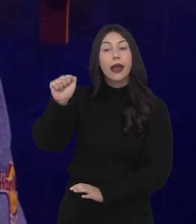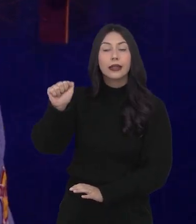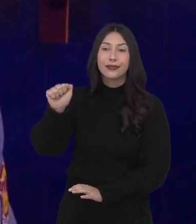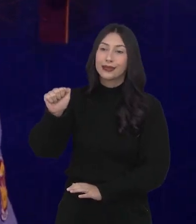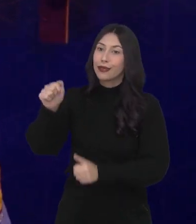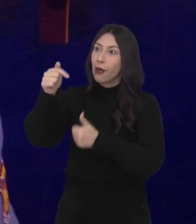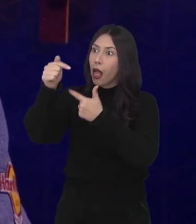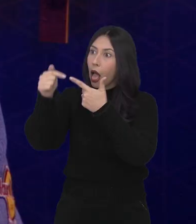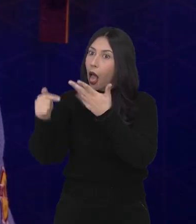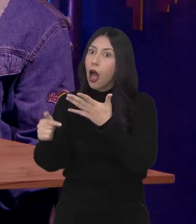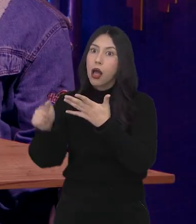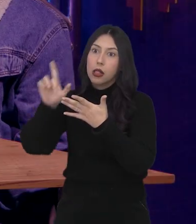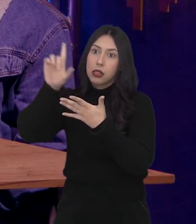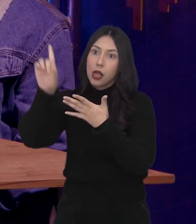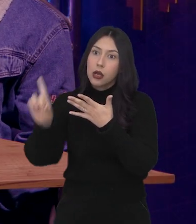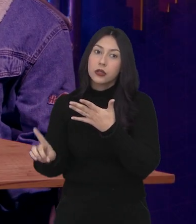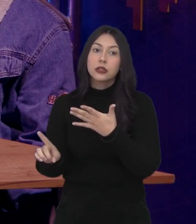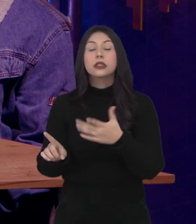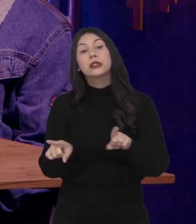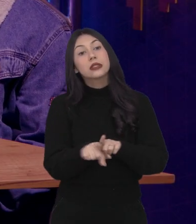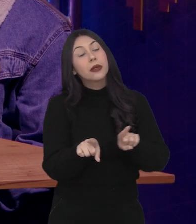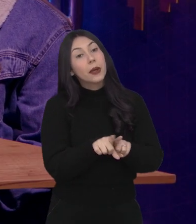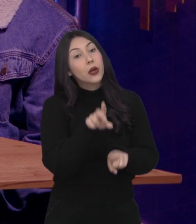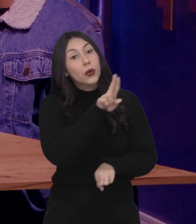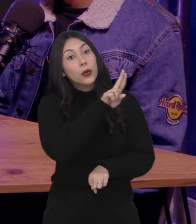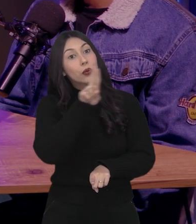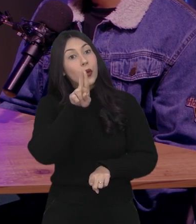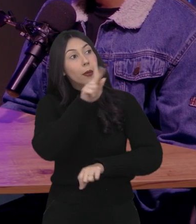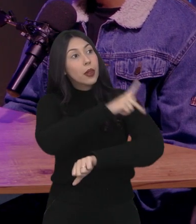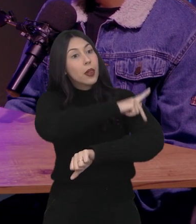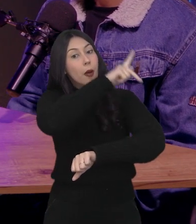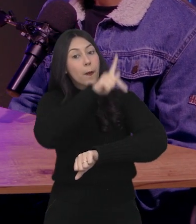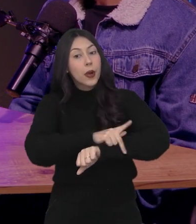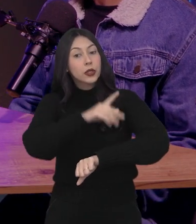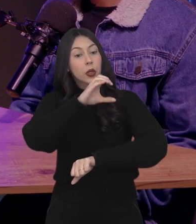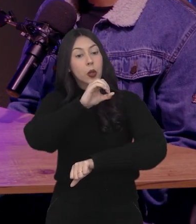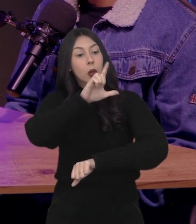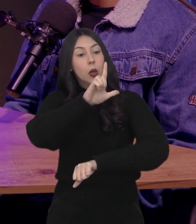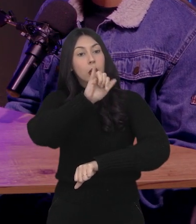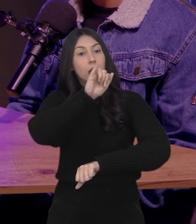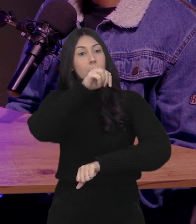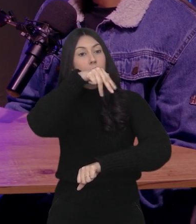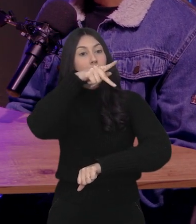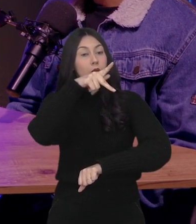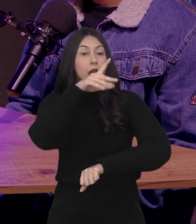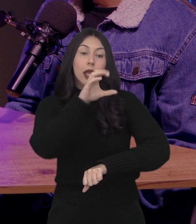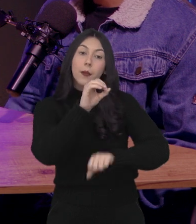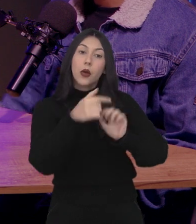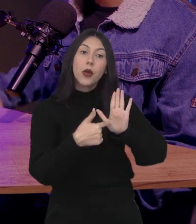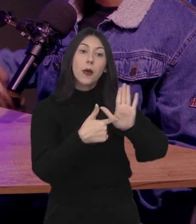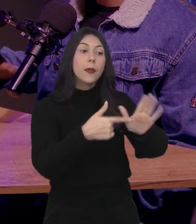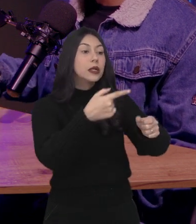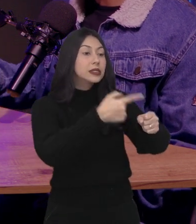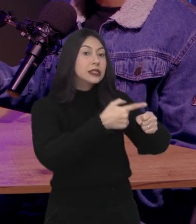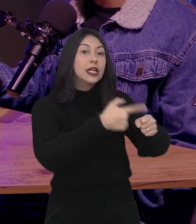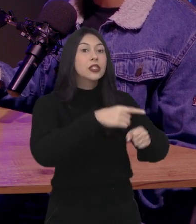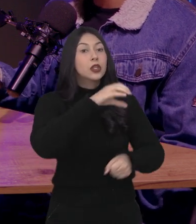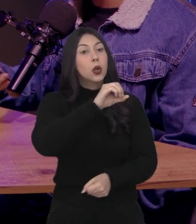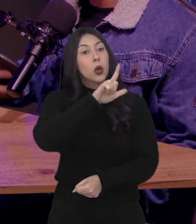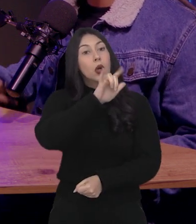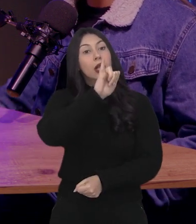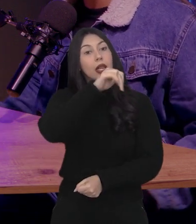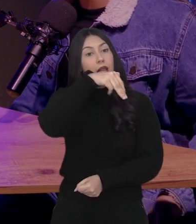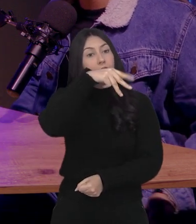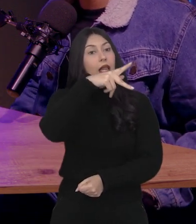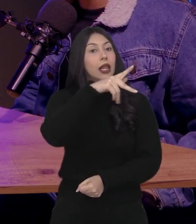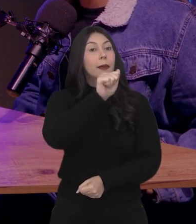né, que eram cultuados. E o próprio nome, né, fazendo referência ao Monte Olimpo, né, também tem relação com a cidade de Olímpia. Exatamente,